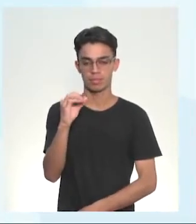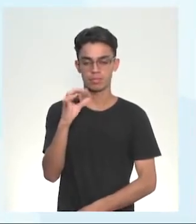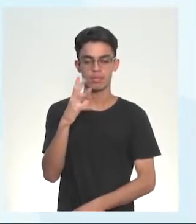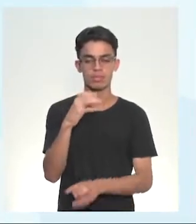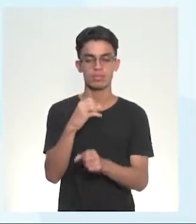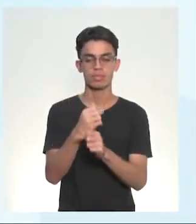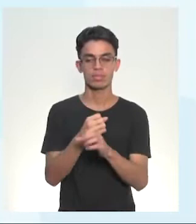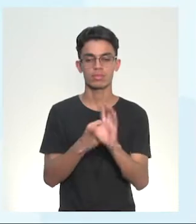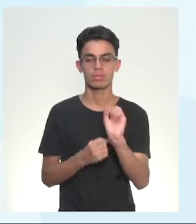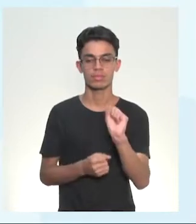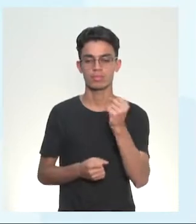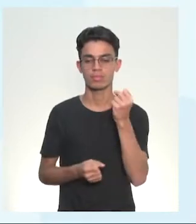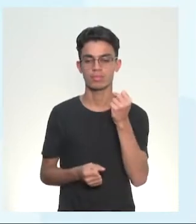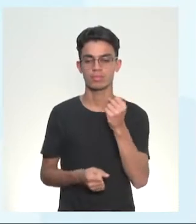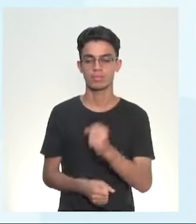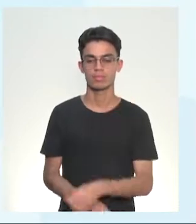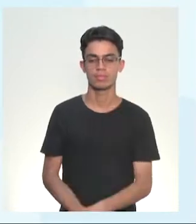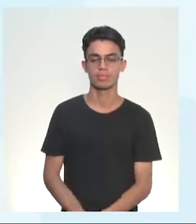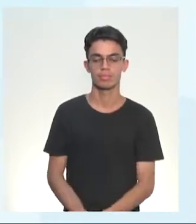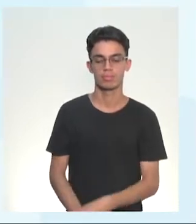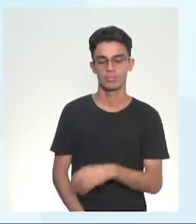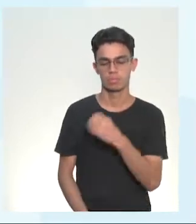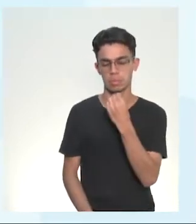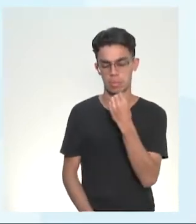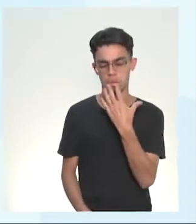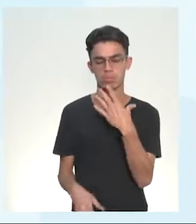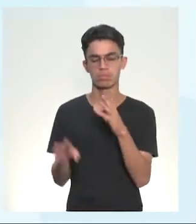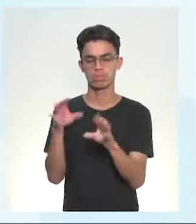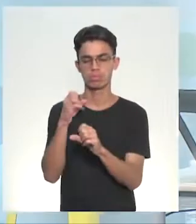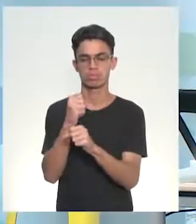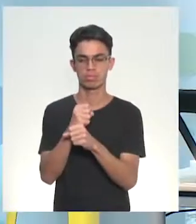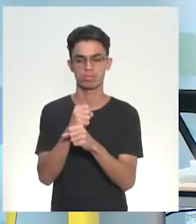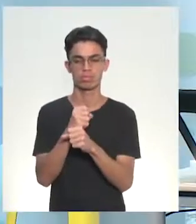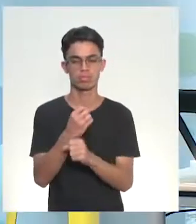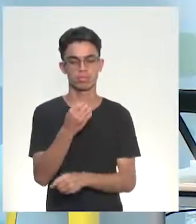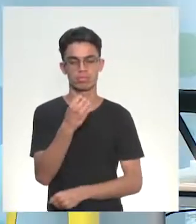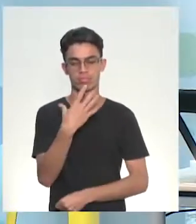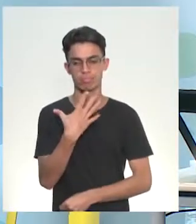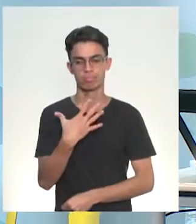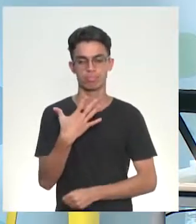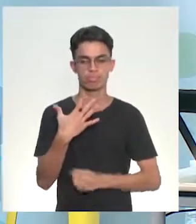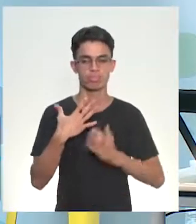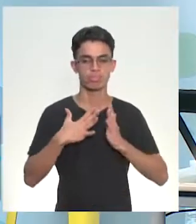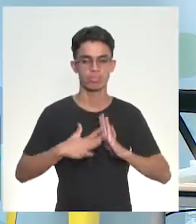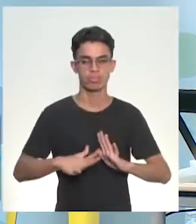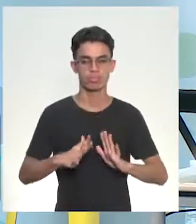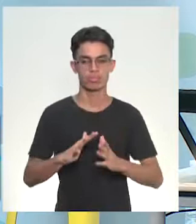Cristina seria 8. Uma boa nota, né, pessoal? Tudo tranquilo até aqui?